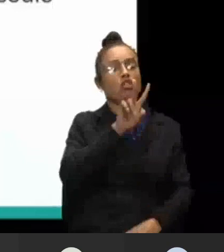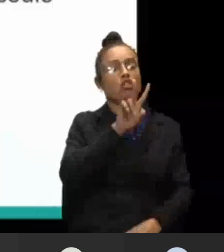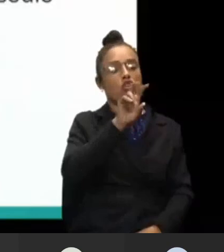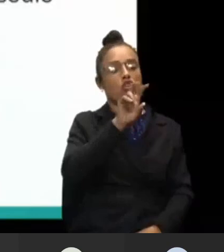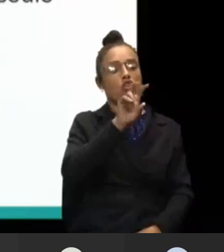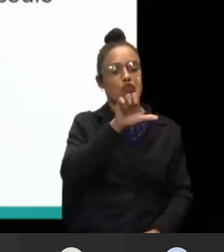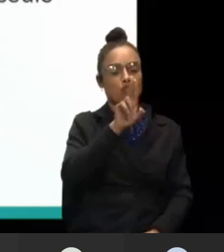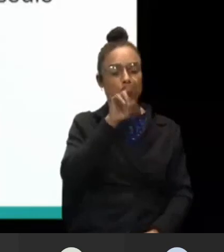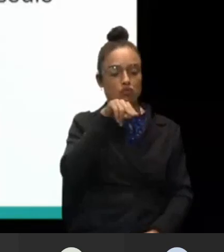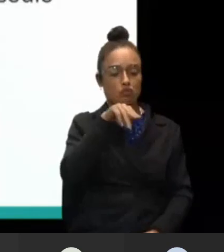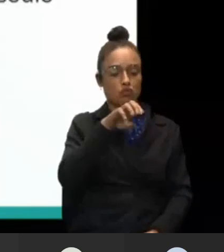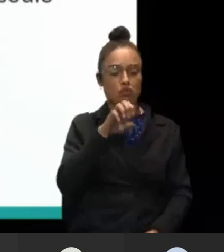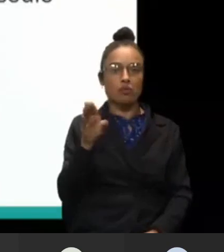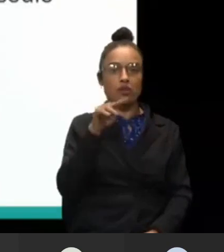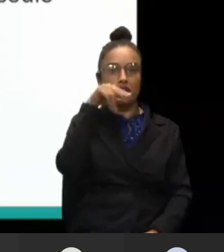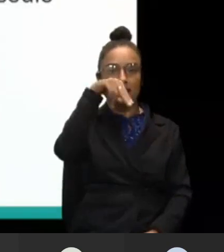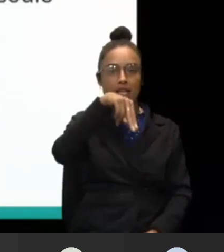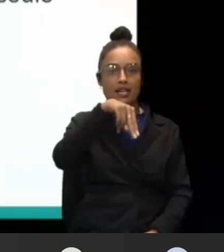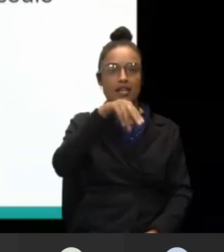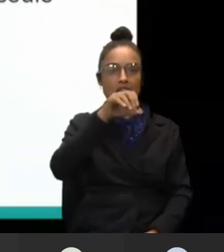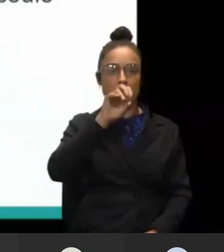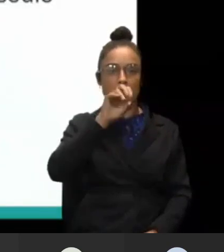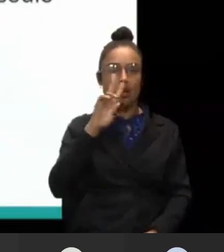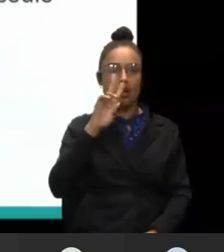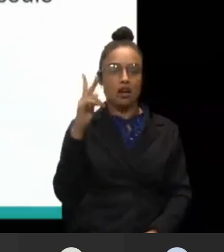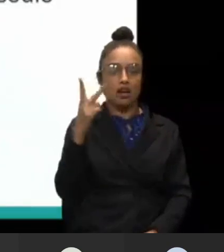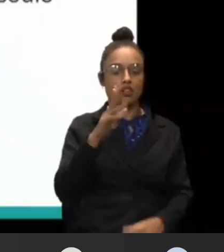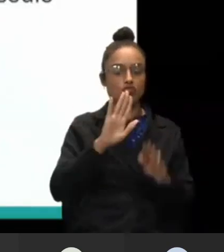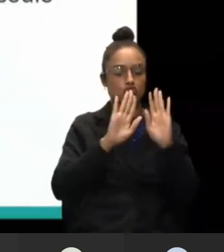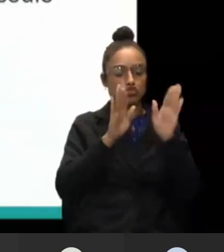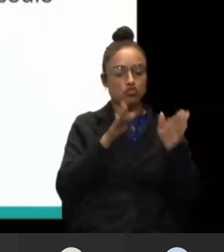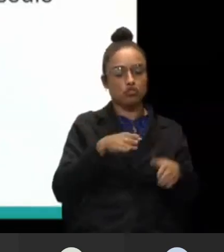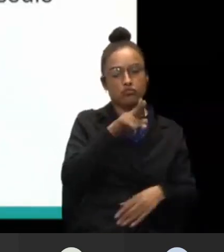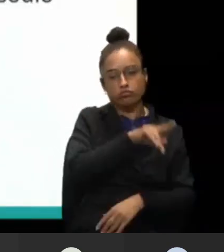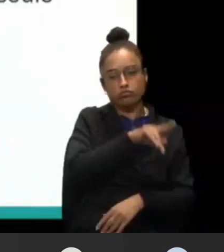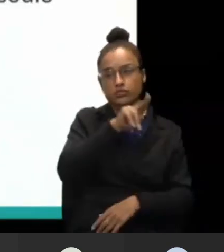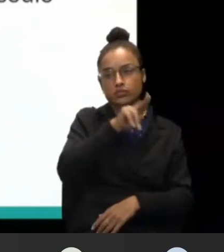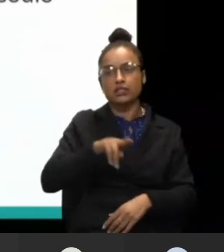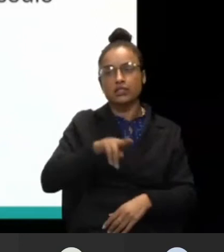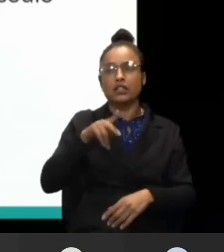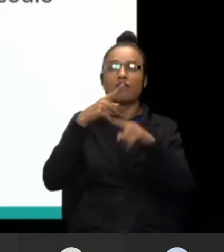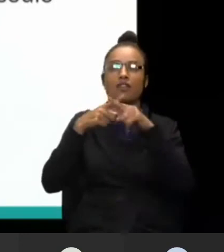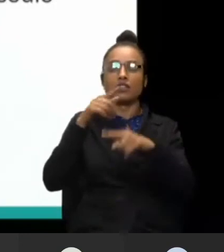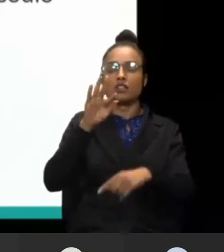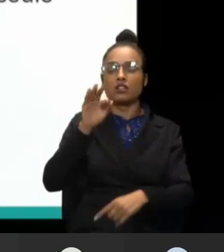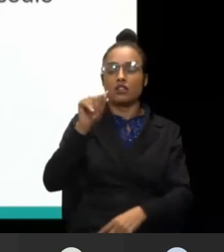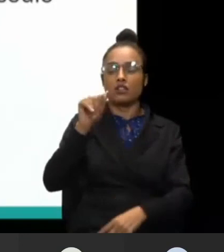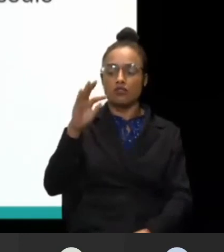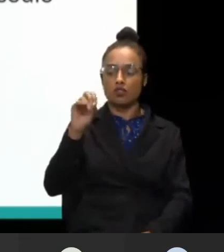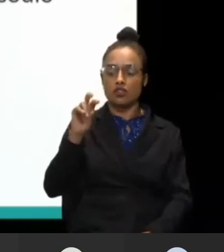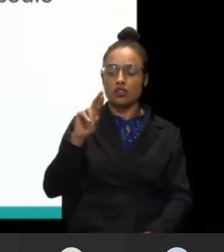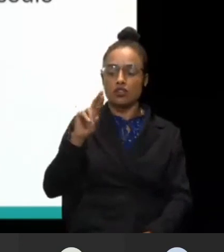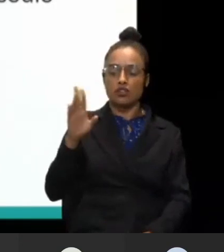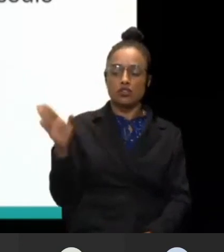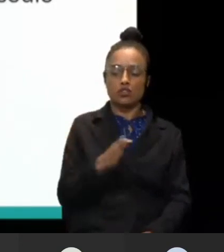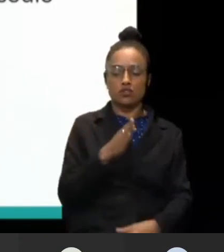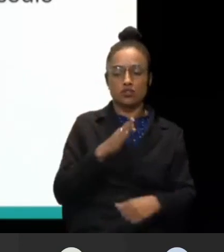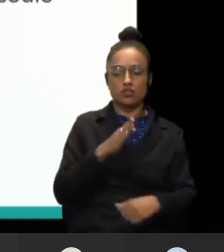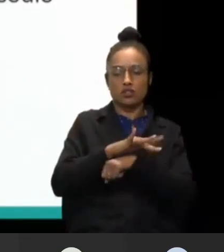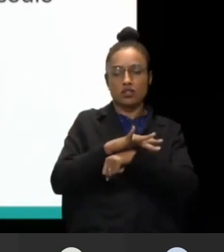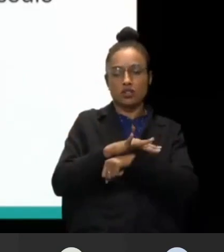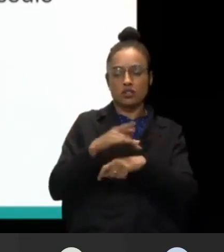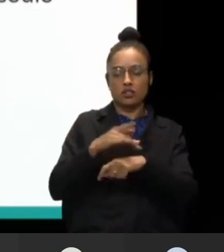NaOH gasto, o fator da solução de hidróxido de sódio, vezes 10, dividido pelo peso